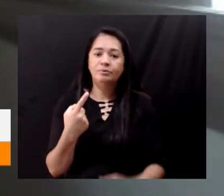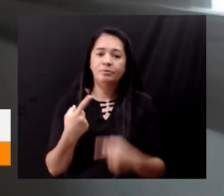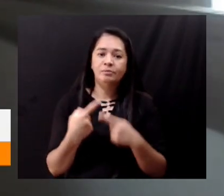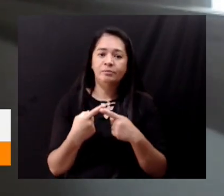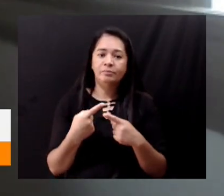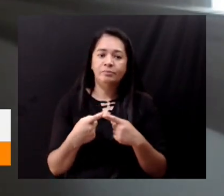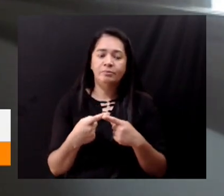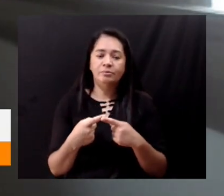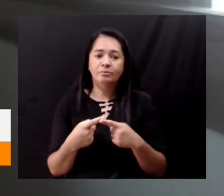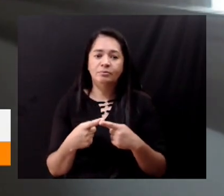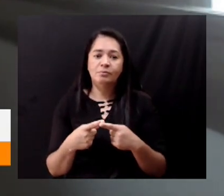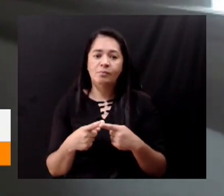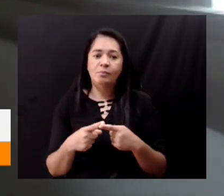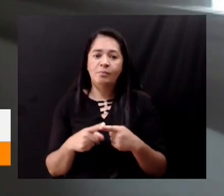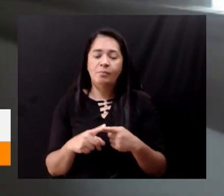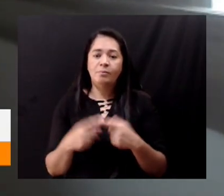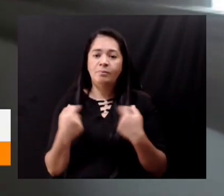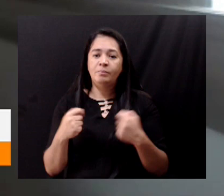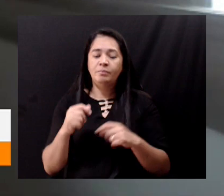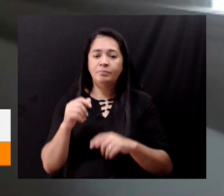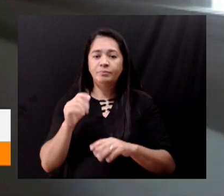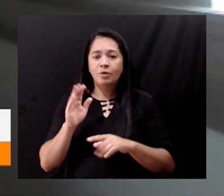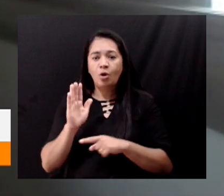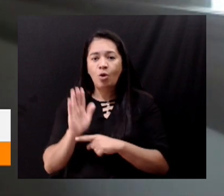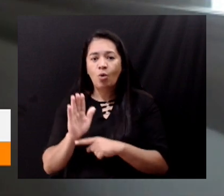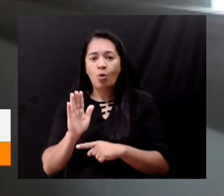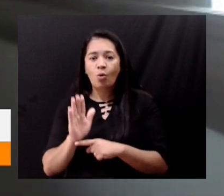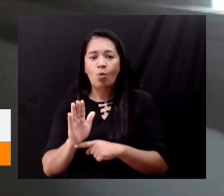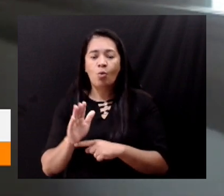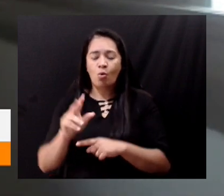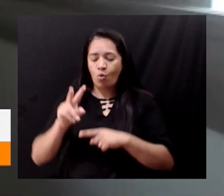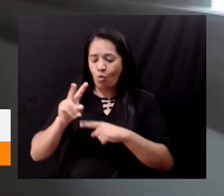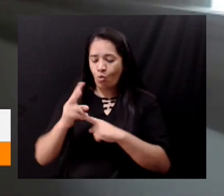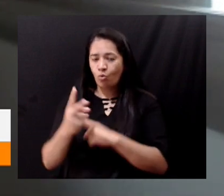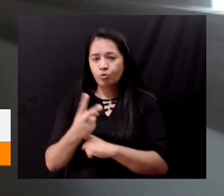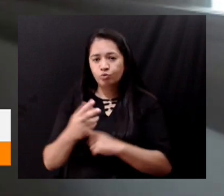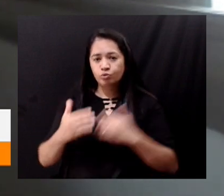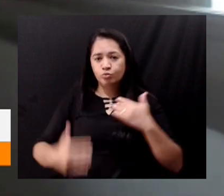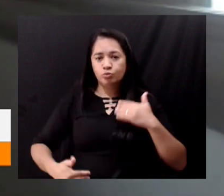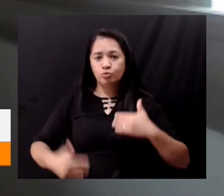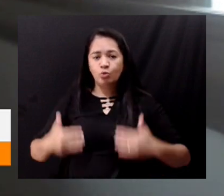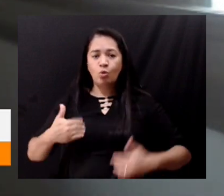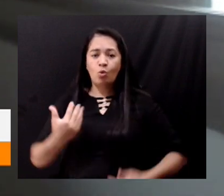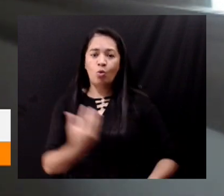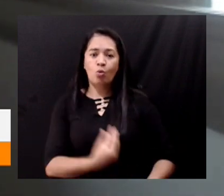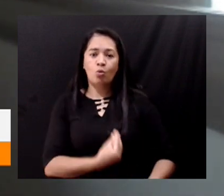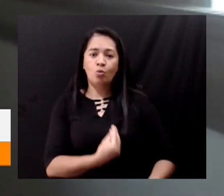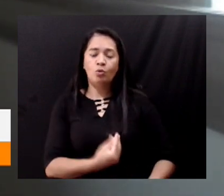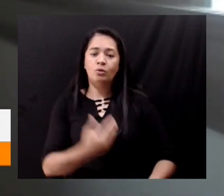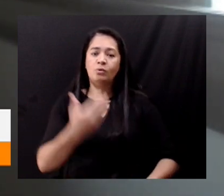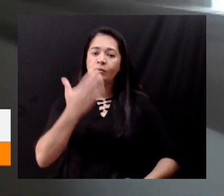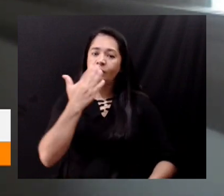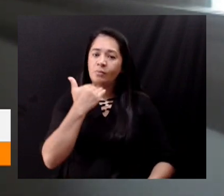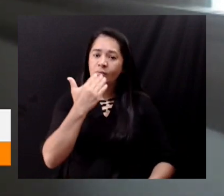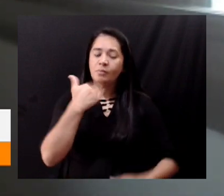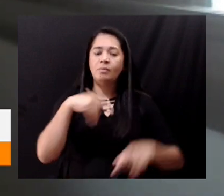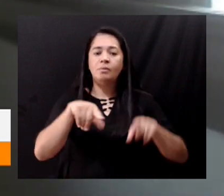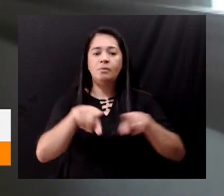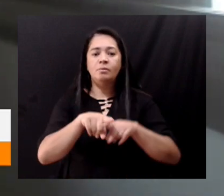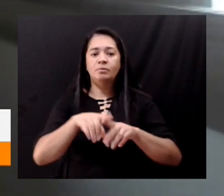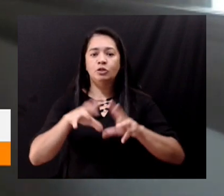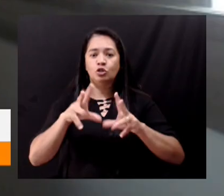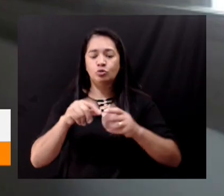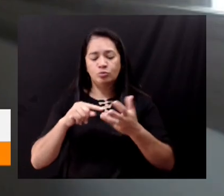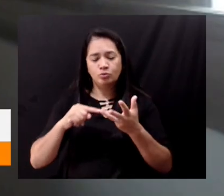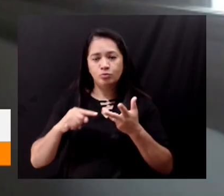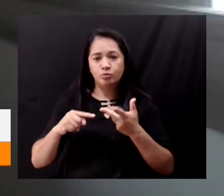precisa cuidar de nós, cuidar do nosso corpo, cuidar da nossa vida, cuidar da nossa alimentação. Todas essas coisas, elas são